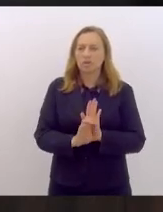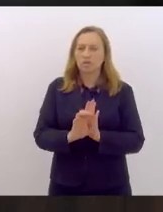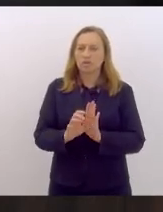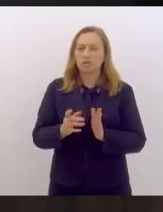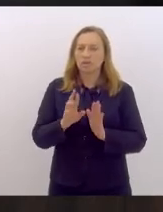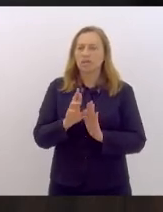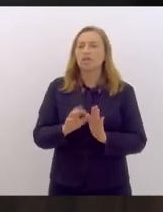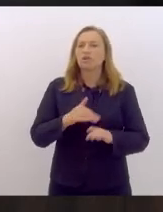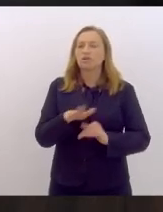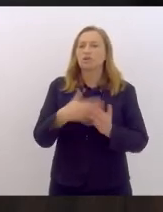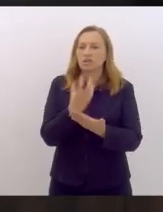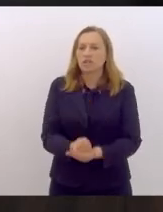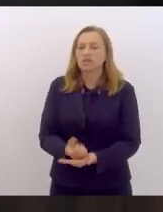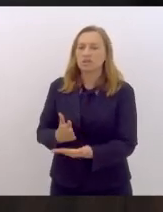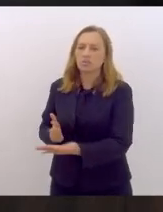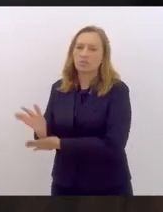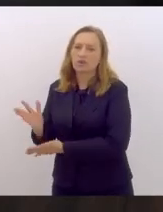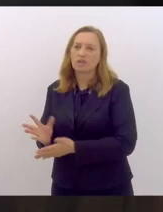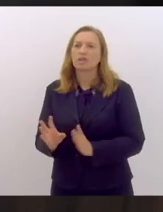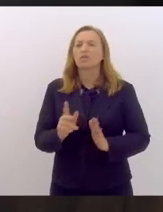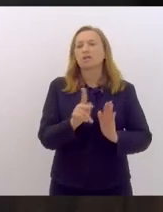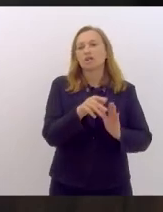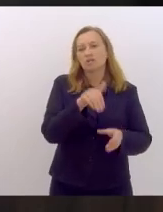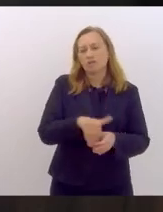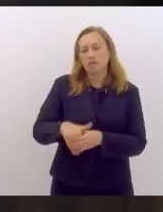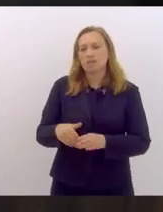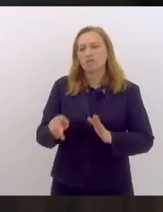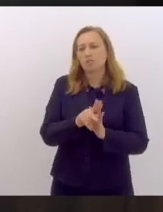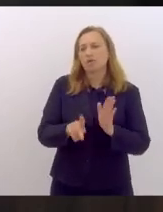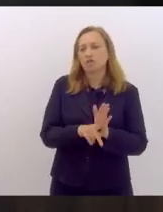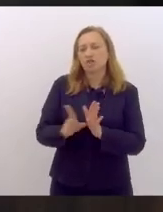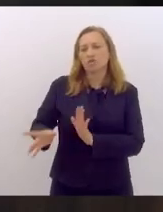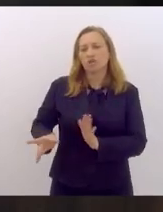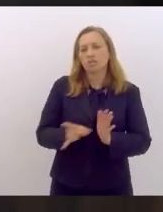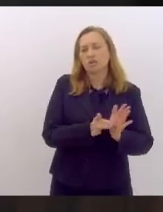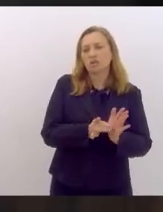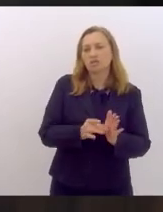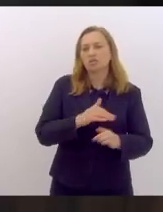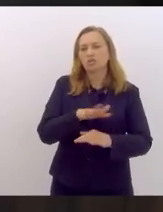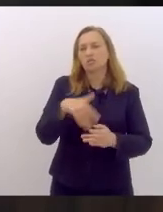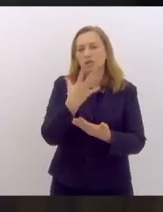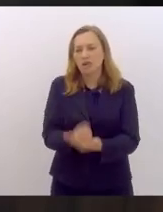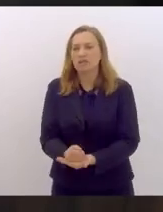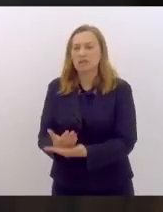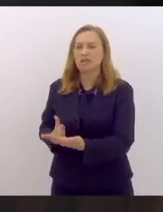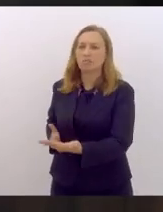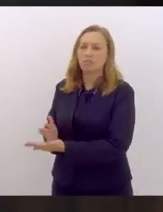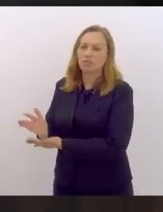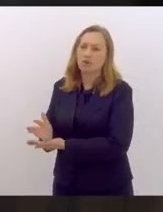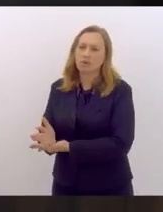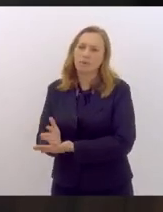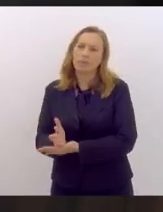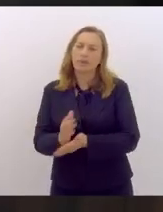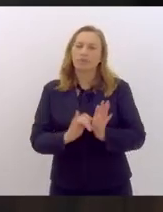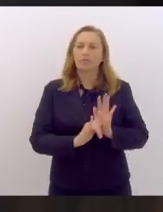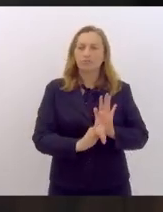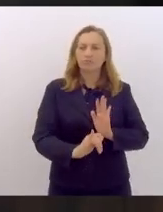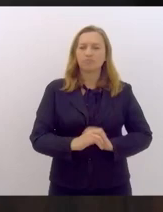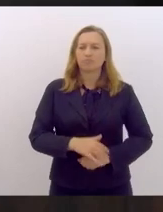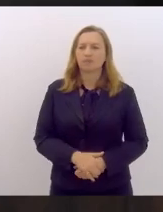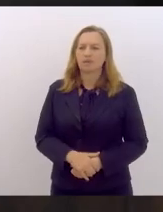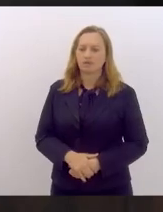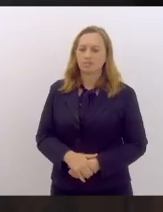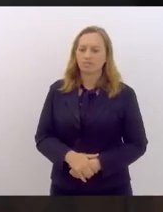Os senhores que aprovam, permaneçam como estão aprovados. Em votação, projeto assim emendado. Os senhores que aprovam, permaneçam como estão aprovados. Vai